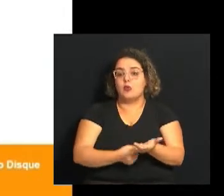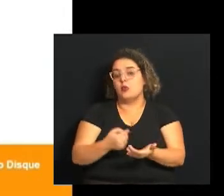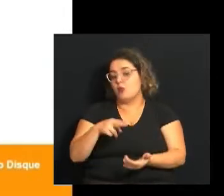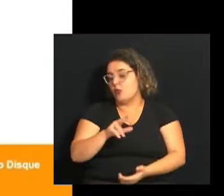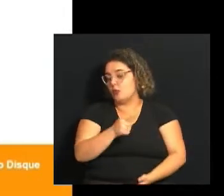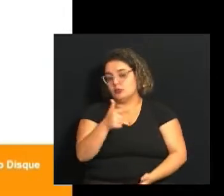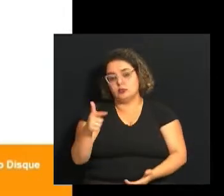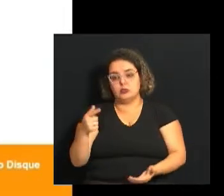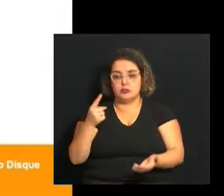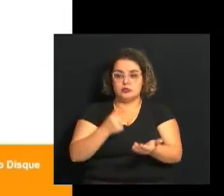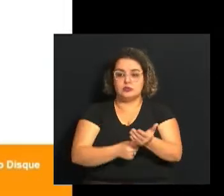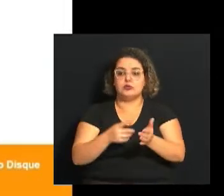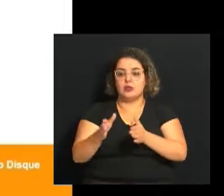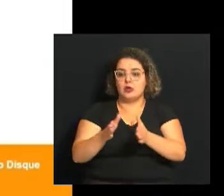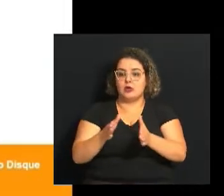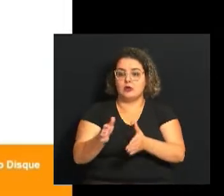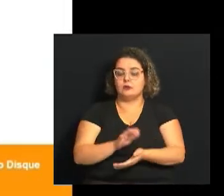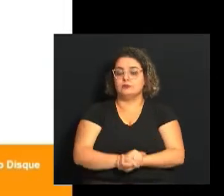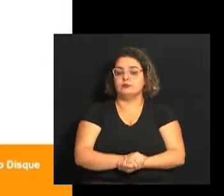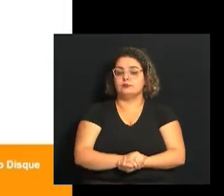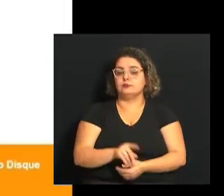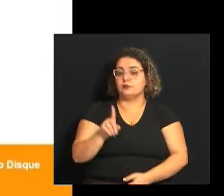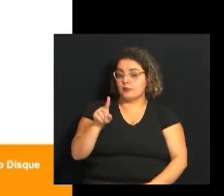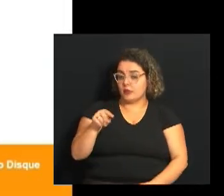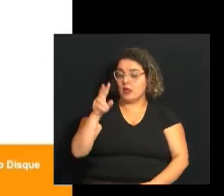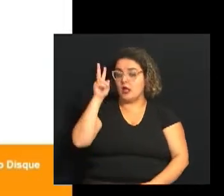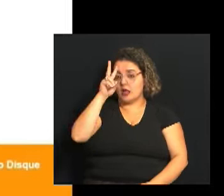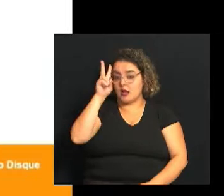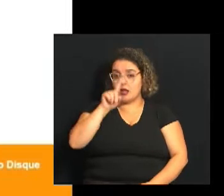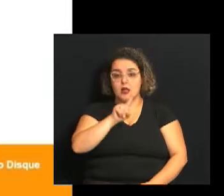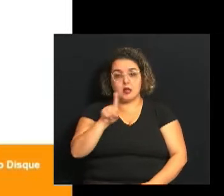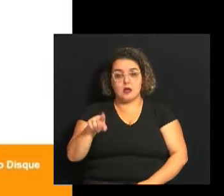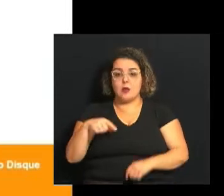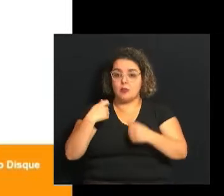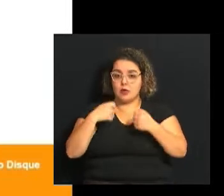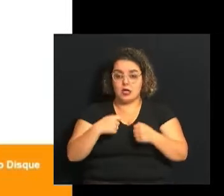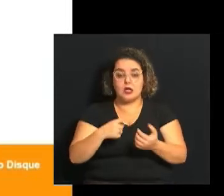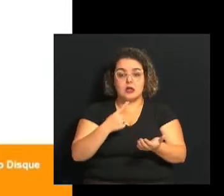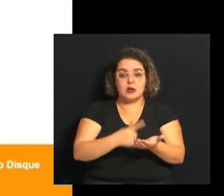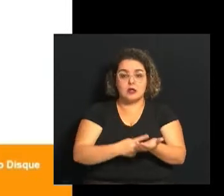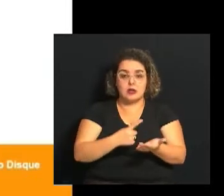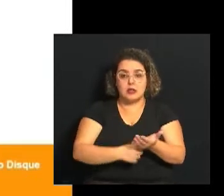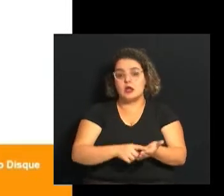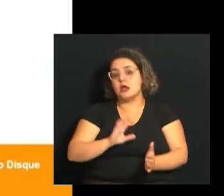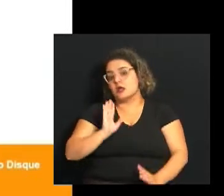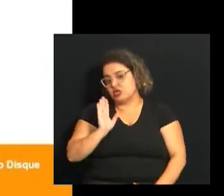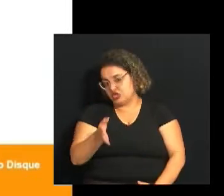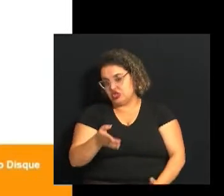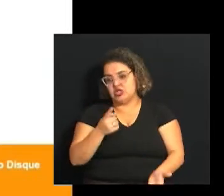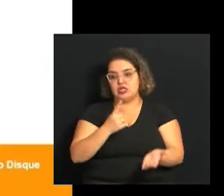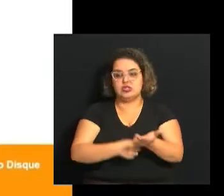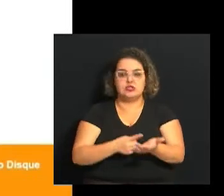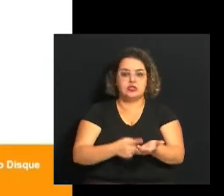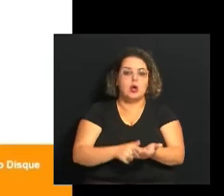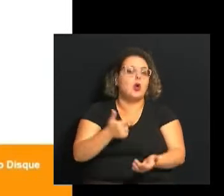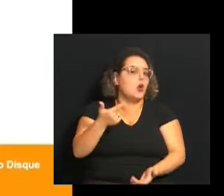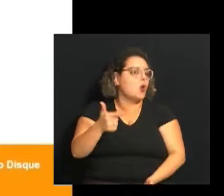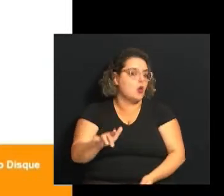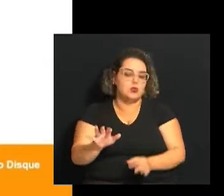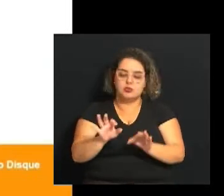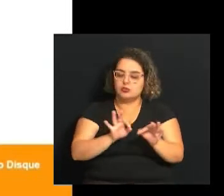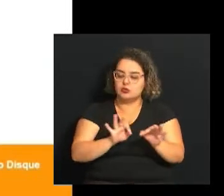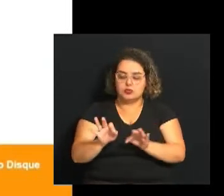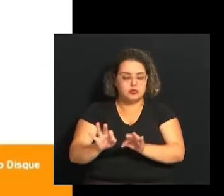agendamento neste momento, Mirna. A gente lembra que agora não precisa mais agendar. Quem já estava agendado é só seguir o cronograma, mas